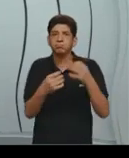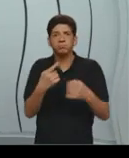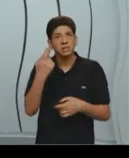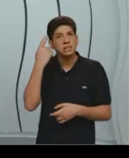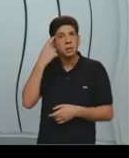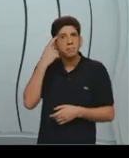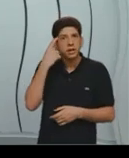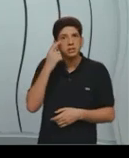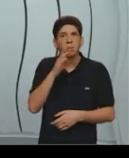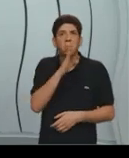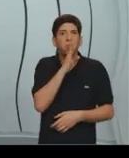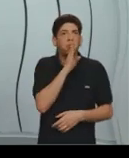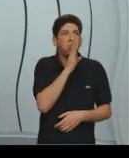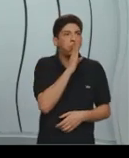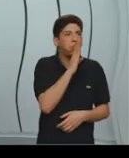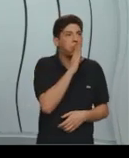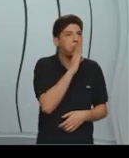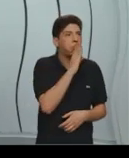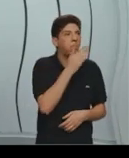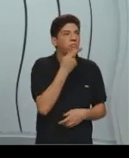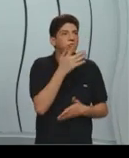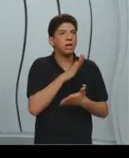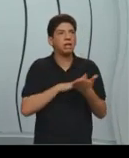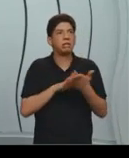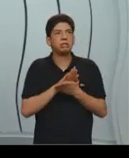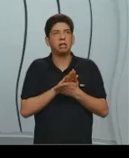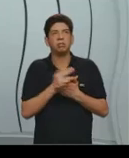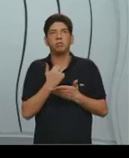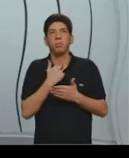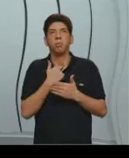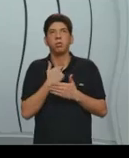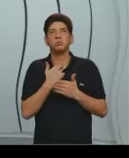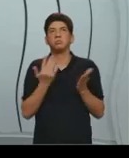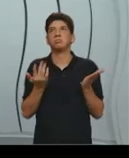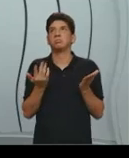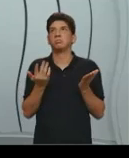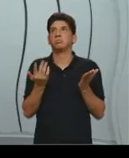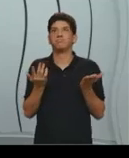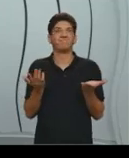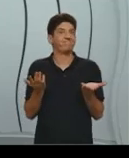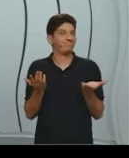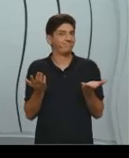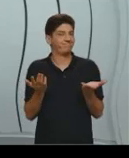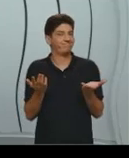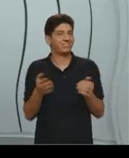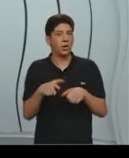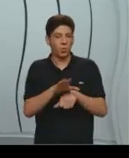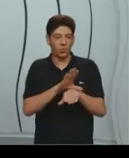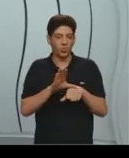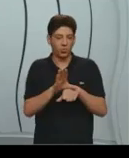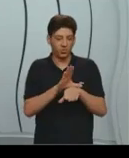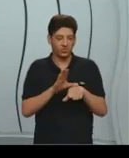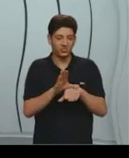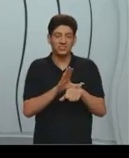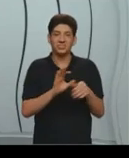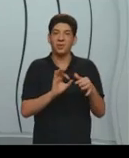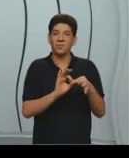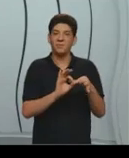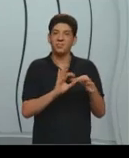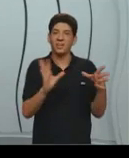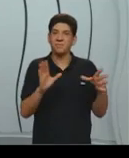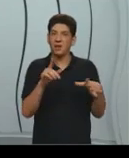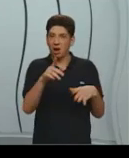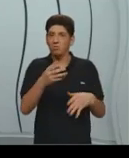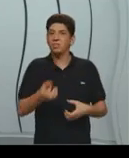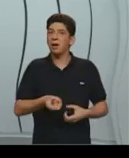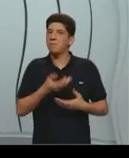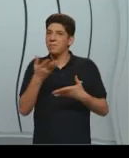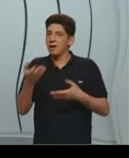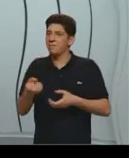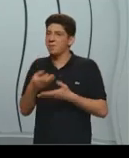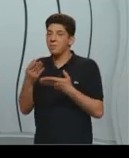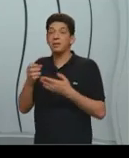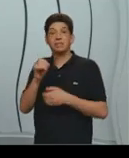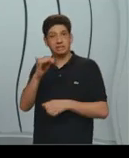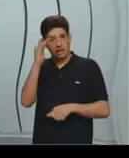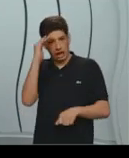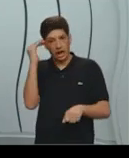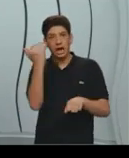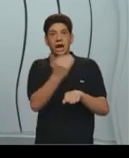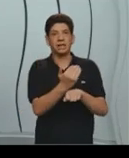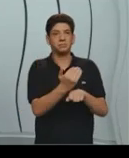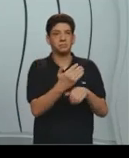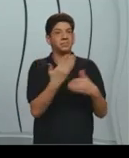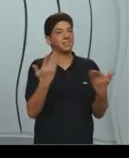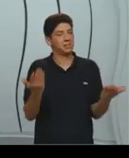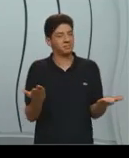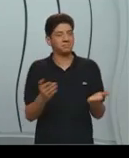Constituição, em todos os seus artigos, vai garantir isso. É uma questão assim, que merece ser respeitada essa discussão e o Estado Democrático de